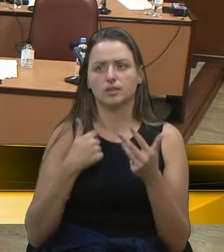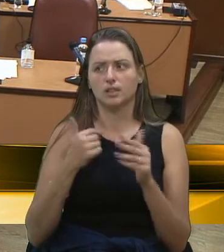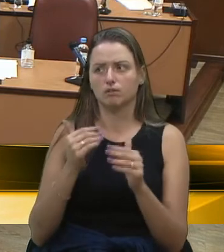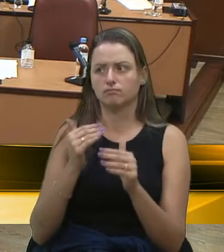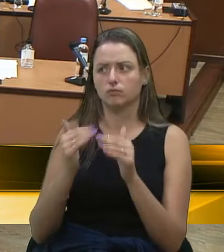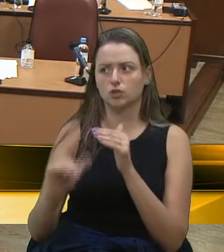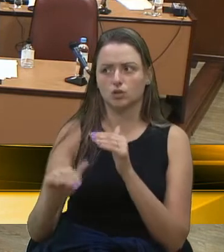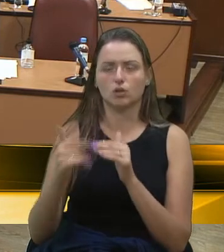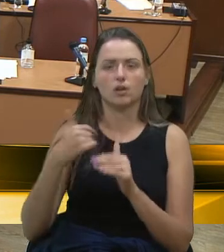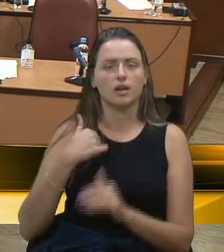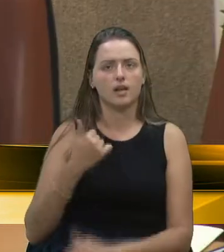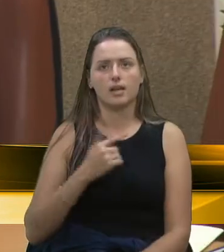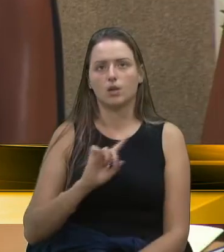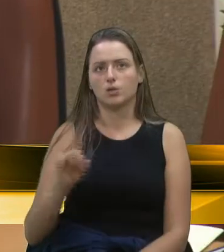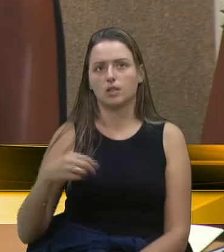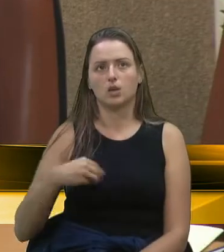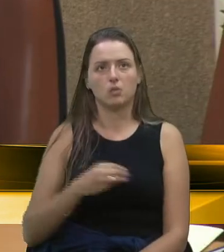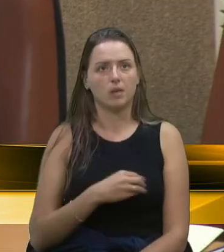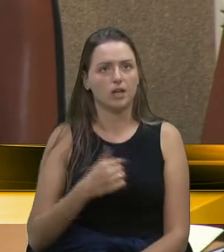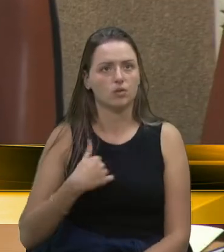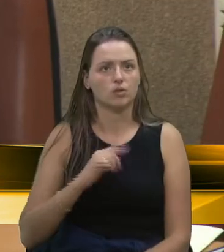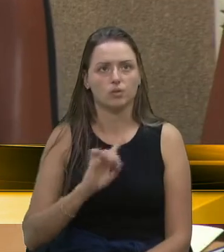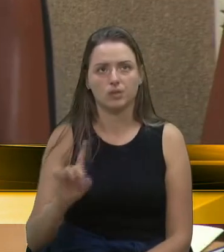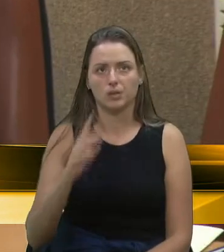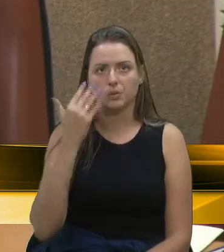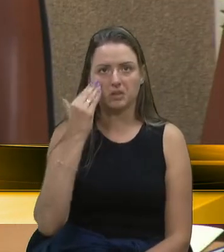não sou médico, não entendo de saúde,